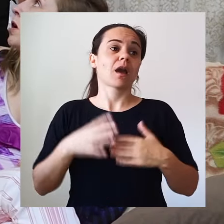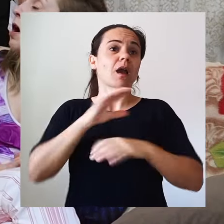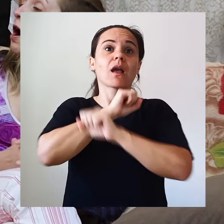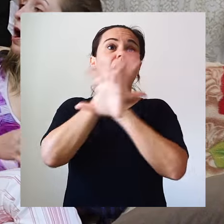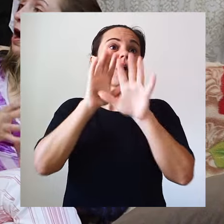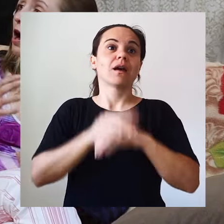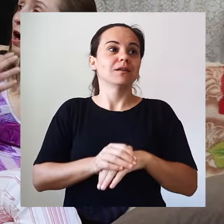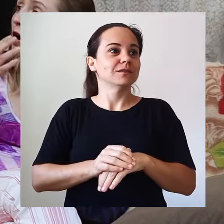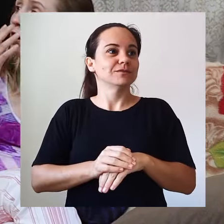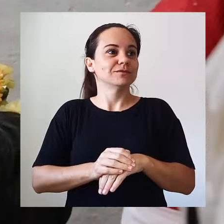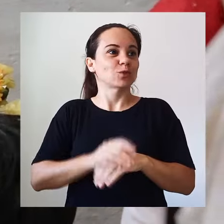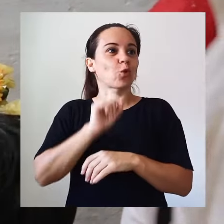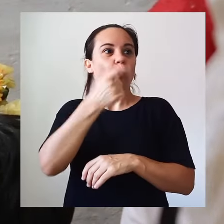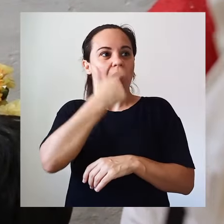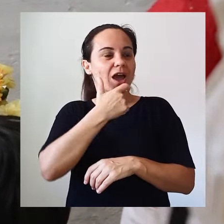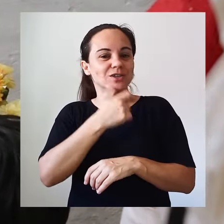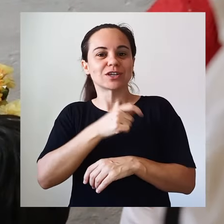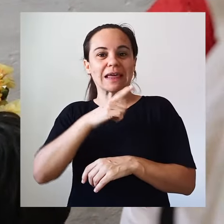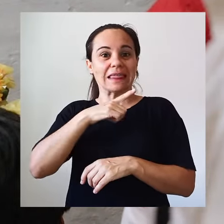profe Genesi.